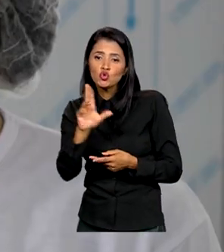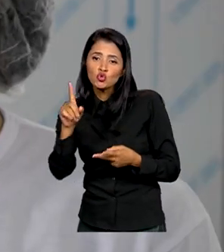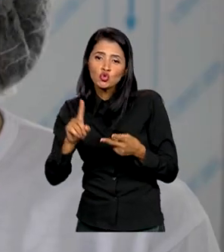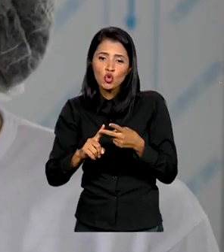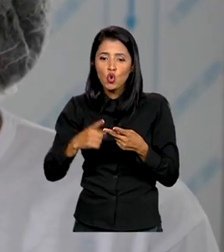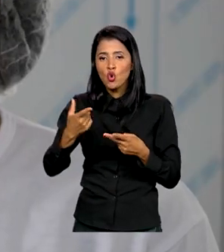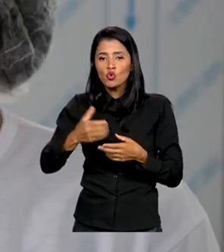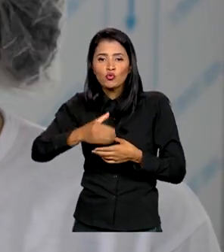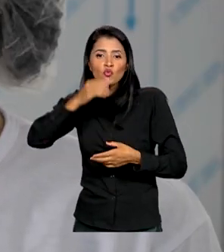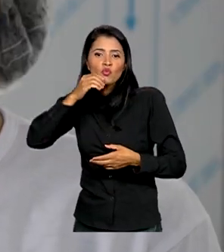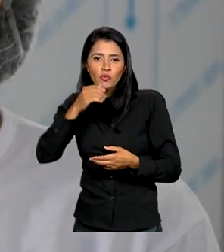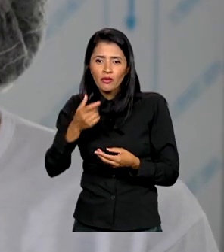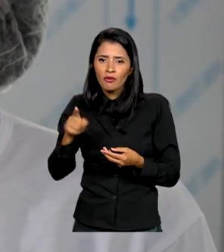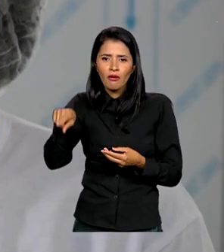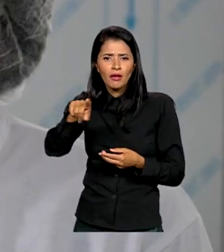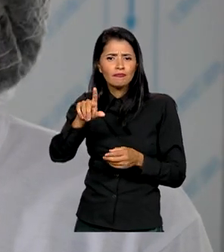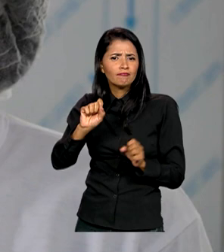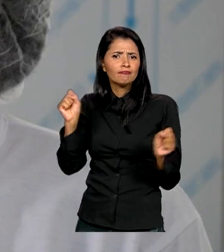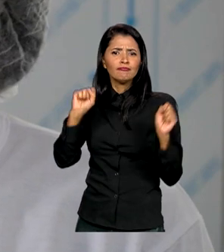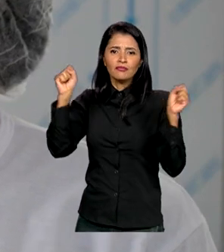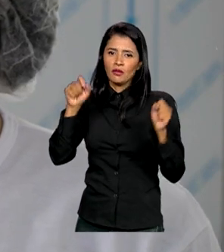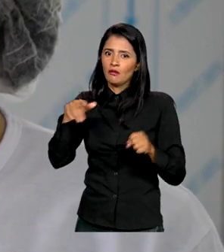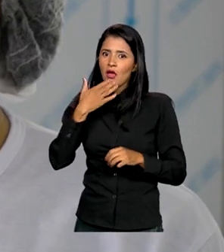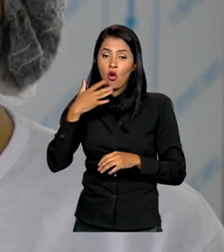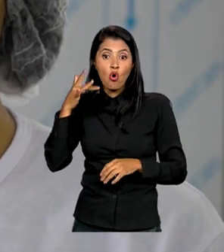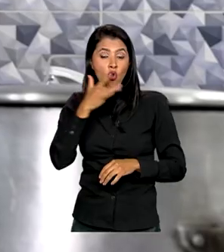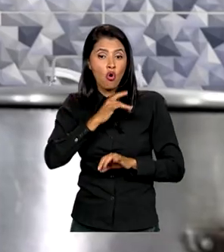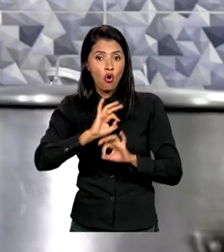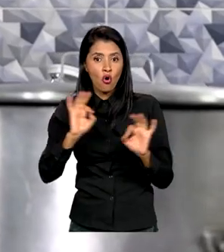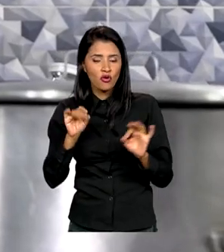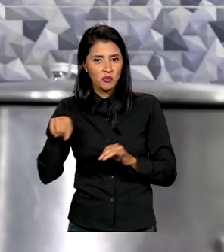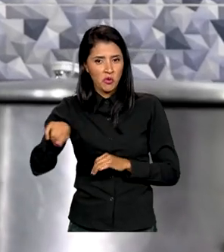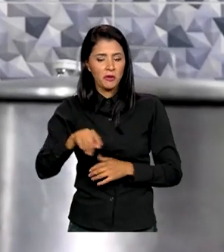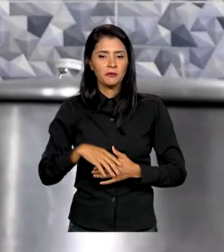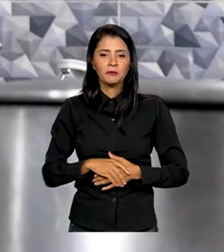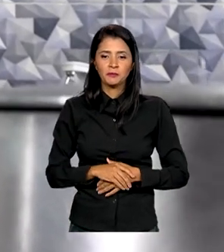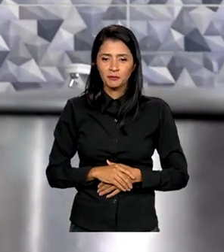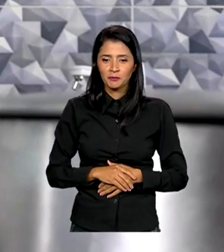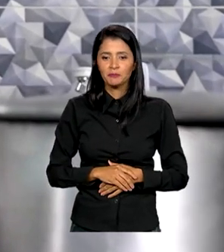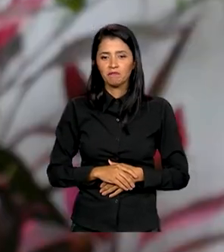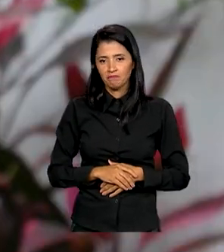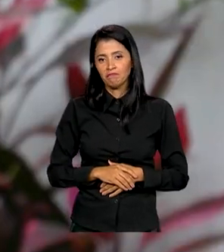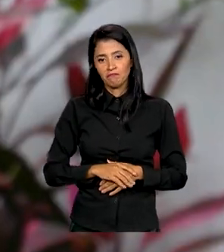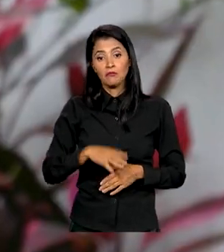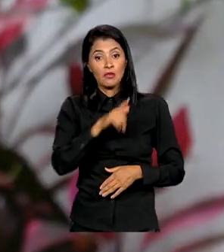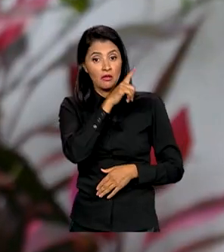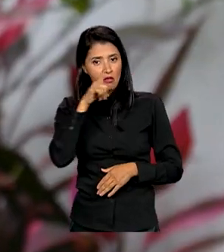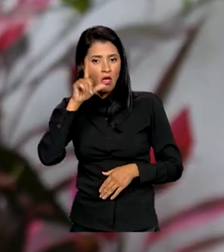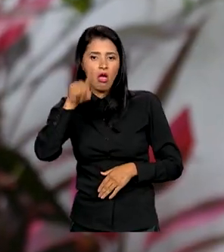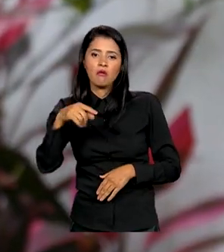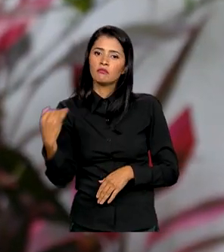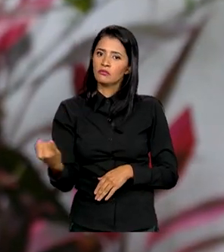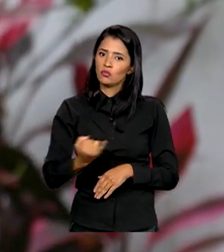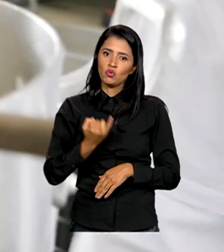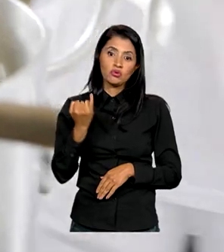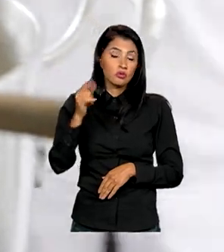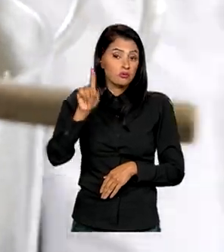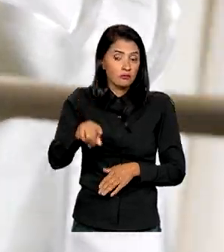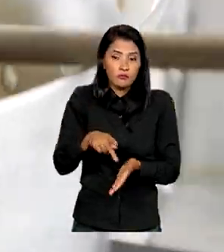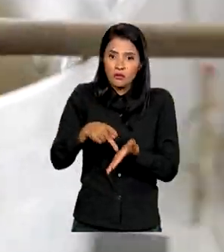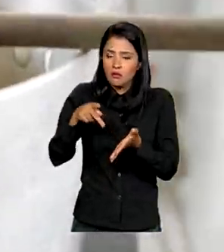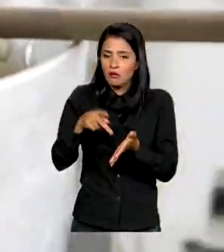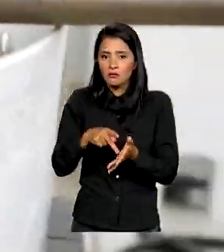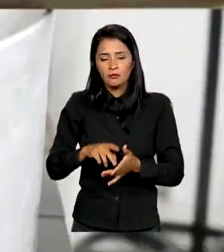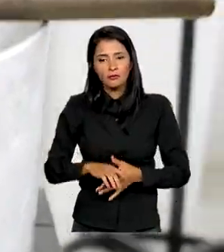que os meninos amam, para ele vai ser uma riqueza para os meninos. A merenda é muito importante mesmo.